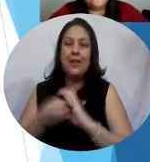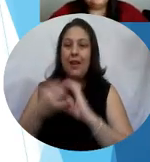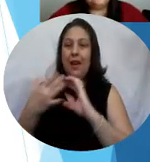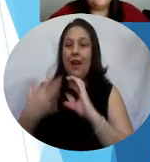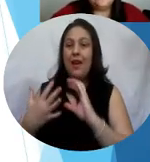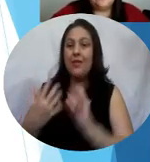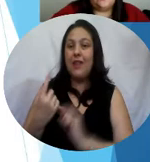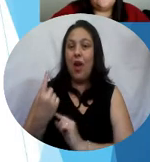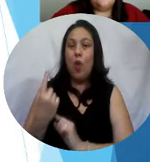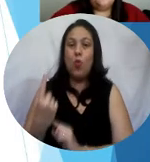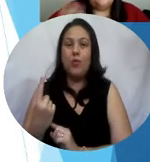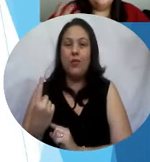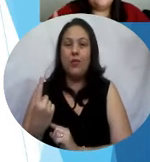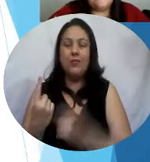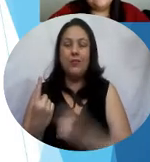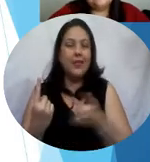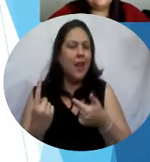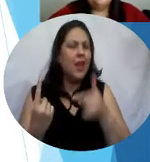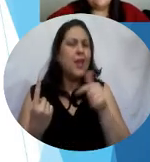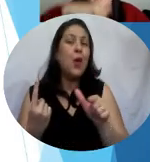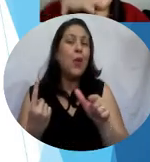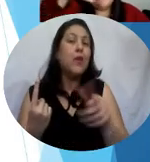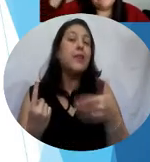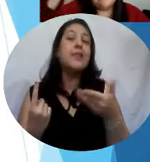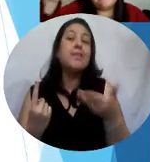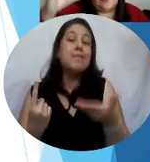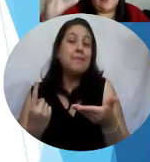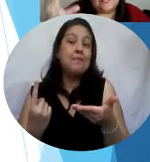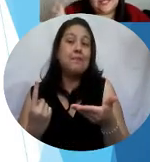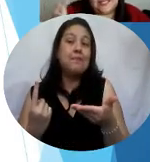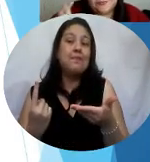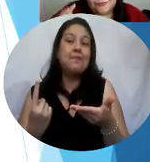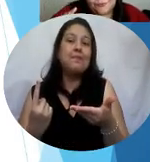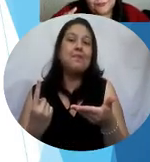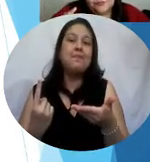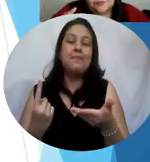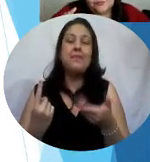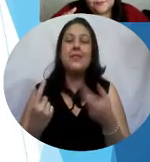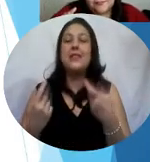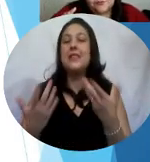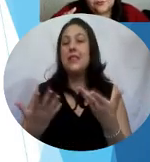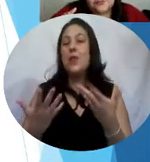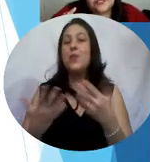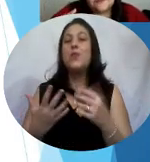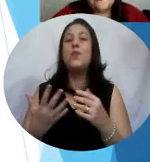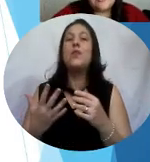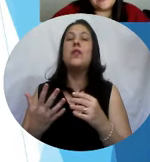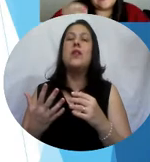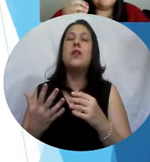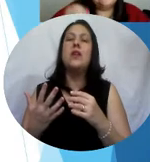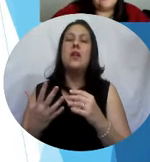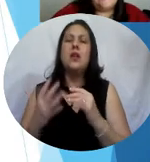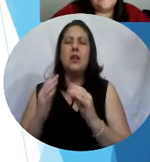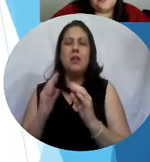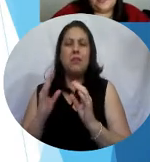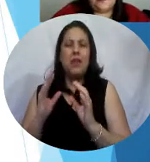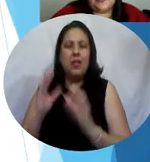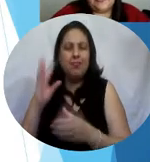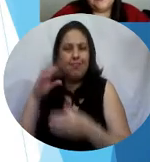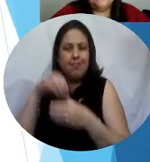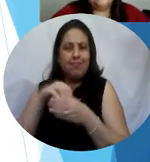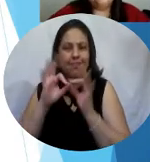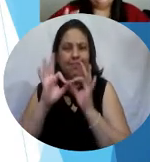individual dessa pessoa. Mas, para se enquadrar dentro do transtorno do espectro do autismo, é